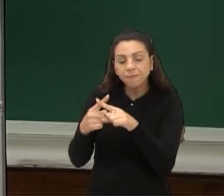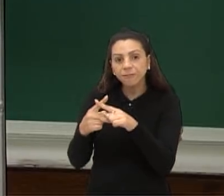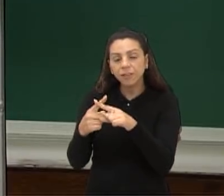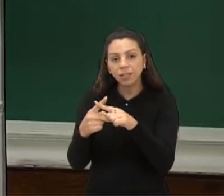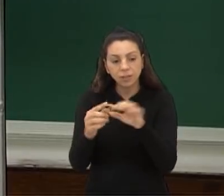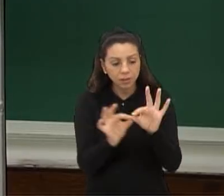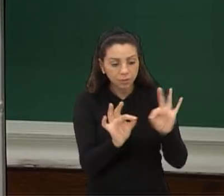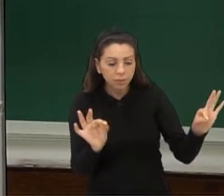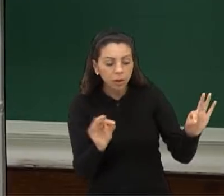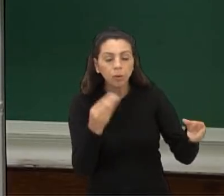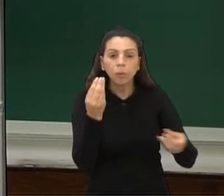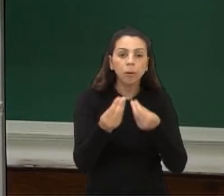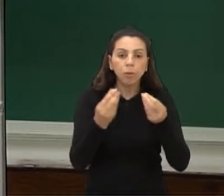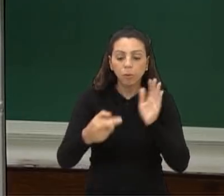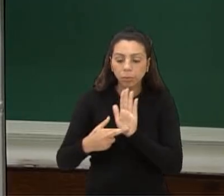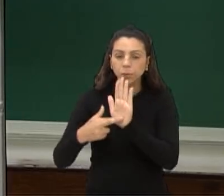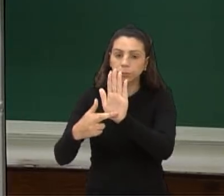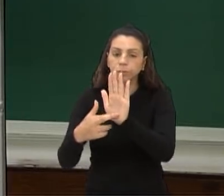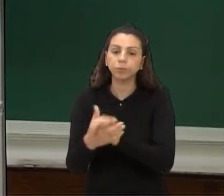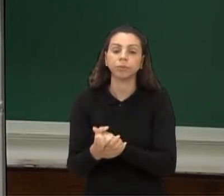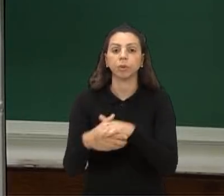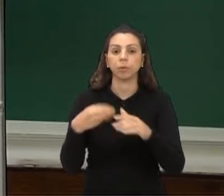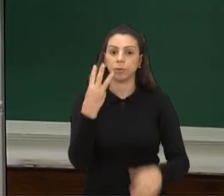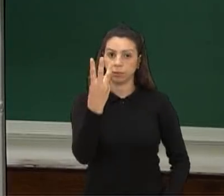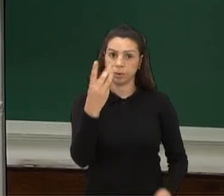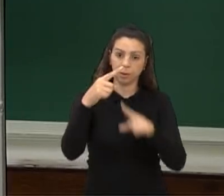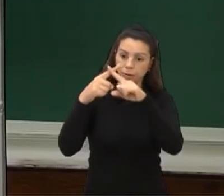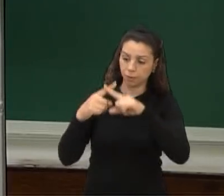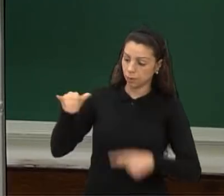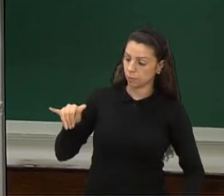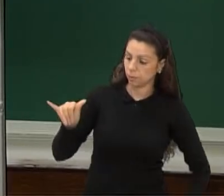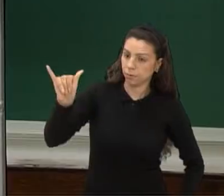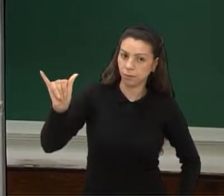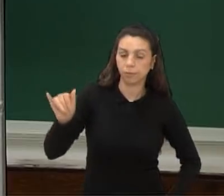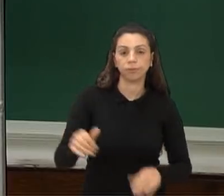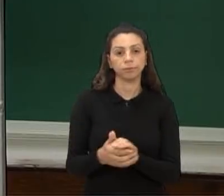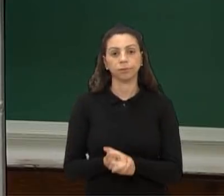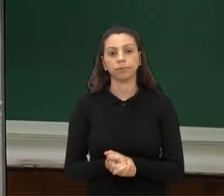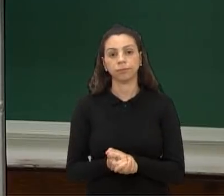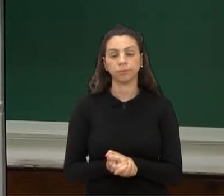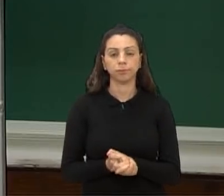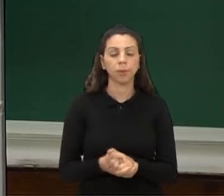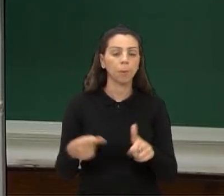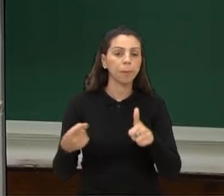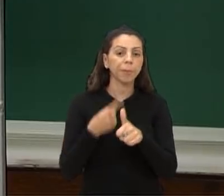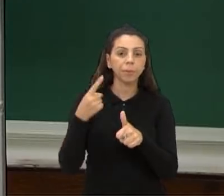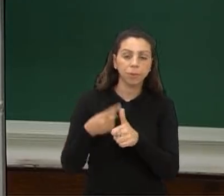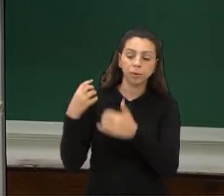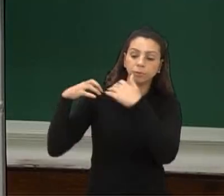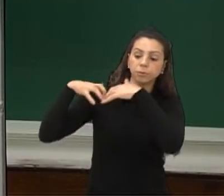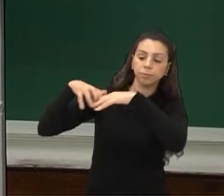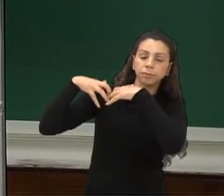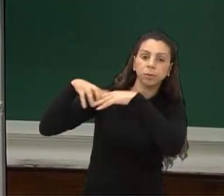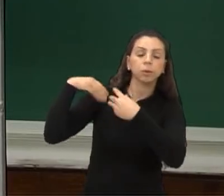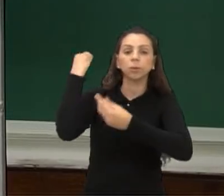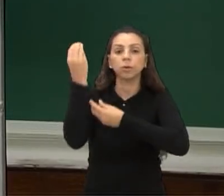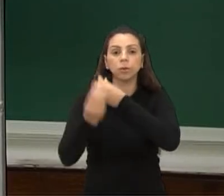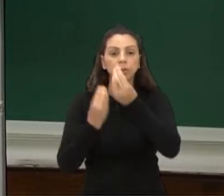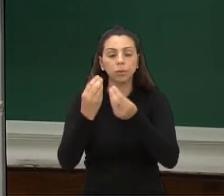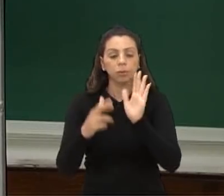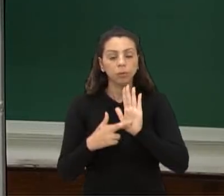B, qualquer outra letrinha, tudo bem? O outro comprimento vale 3 vezes o valor